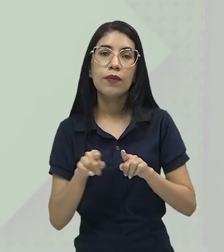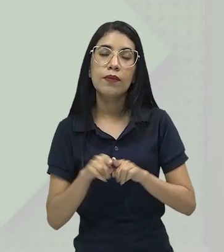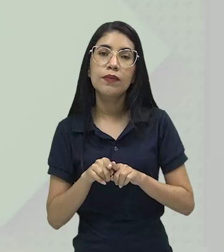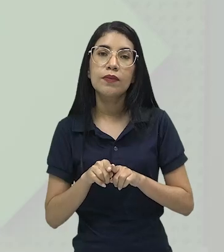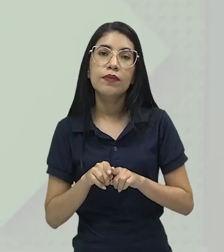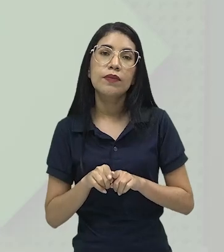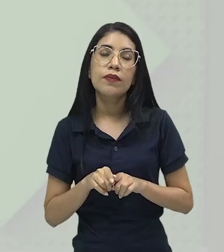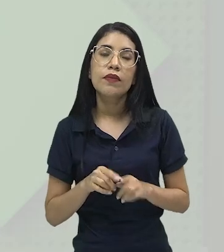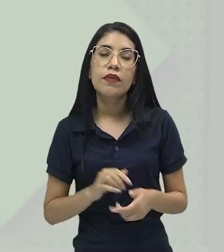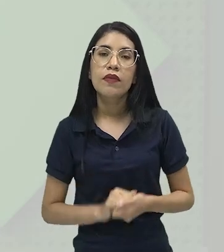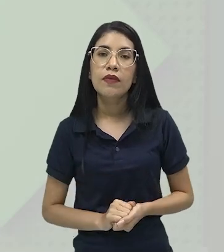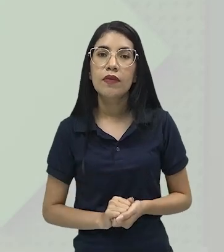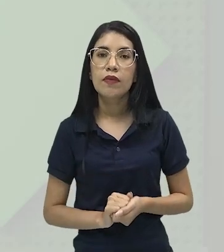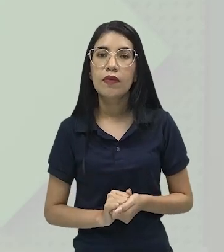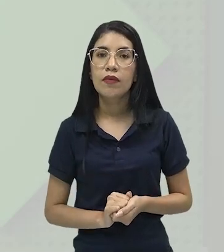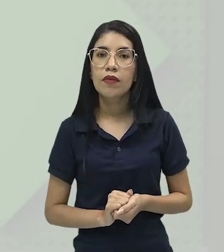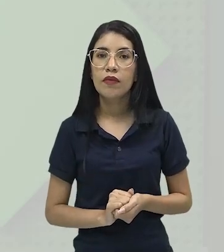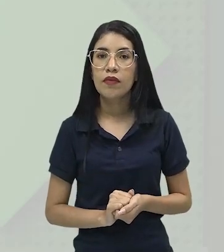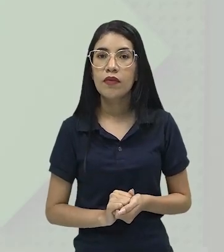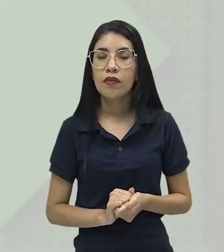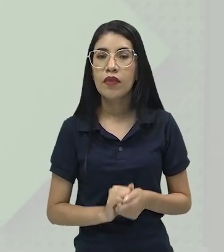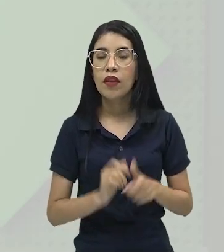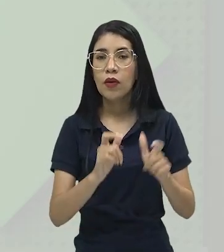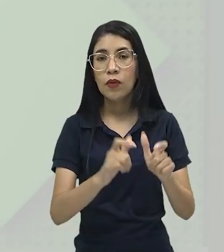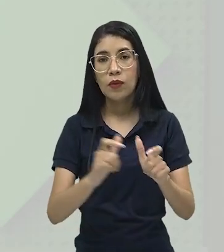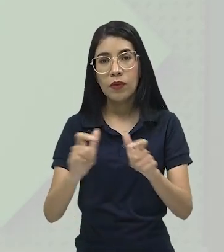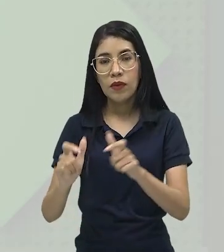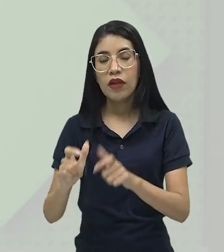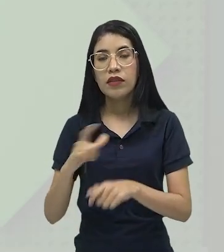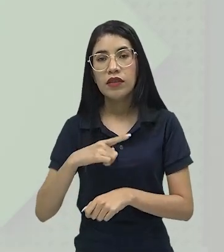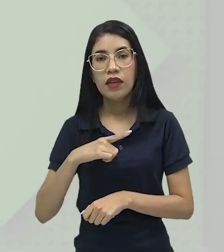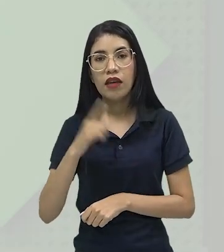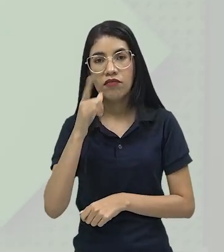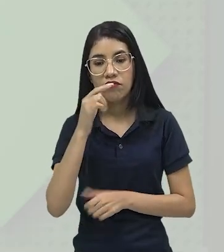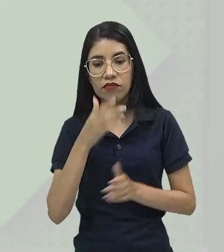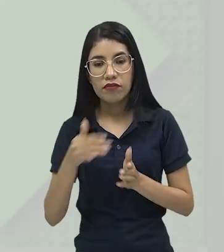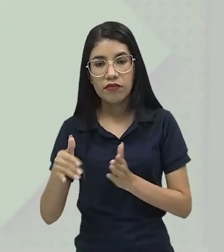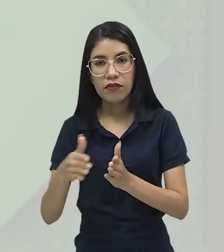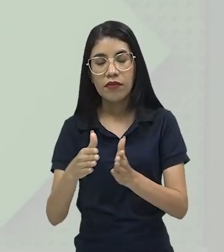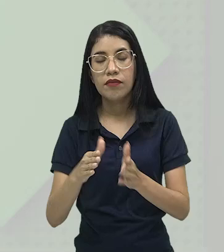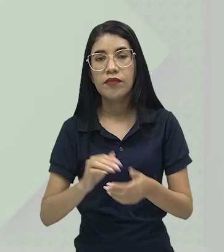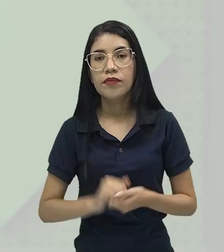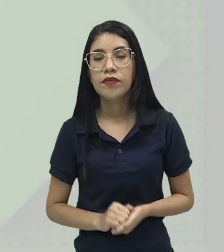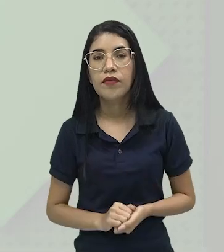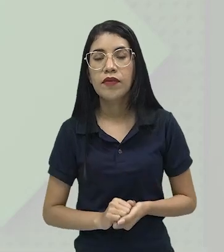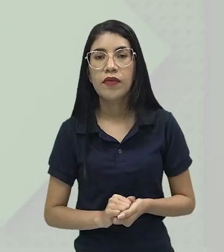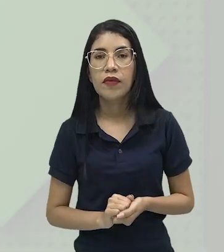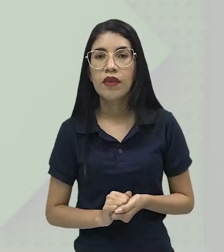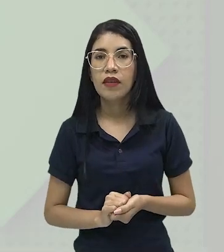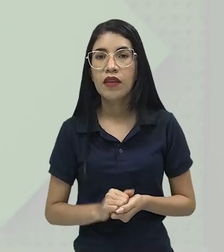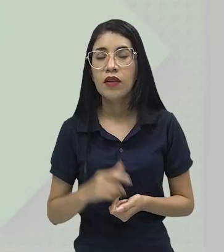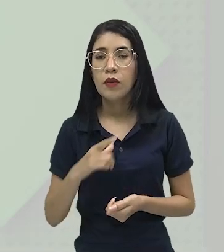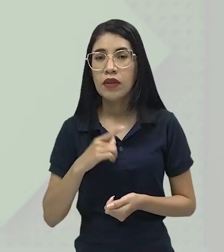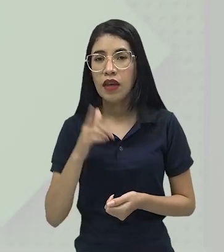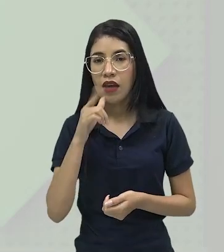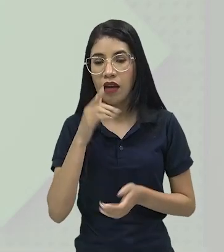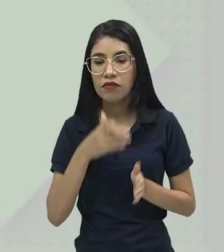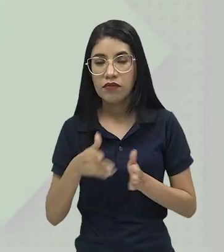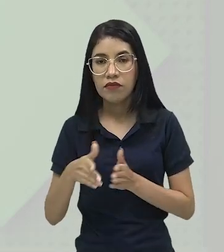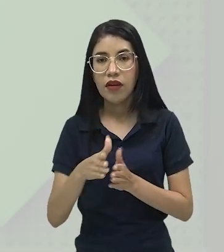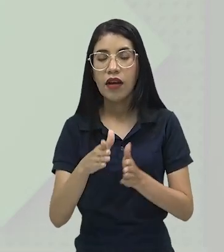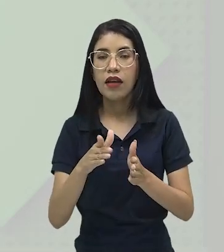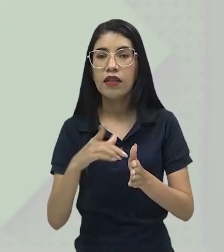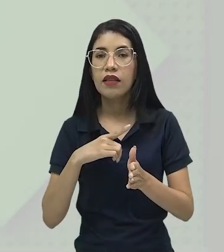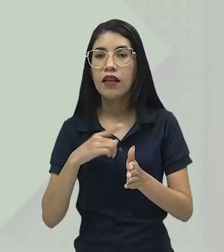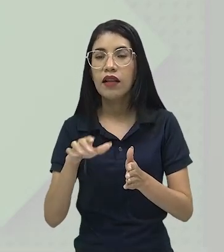através, né, de locais onde existe ali água, e essa água para existir ali naqueles rios,